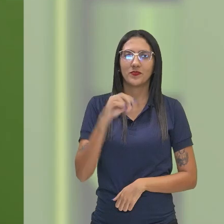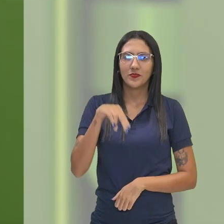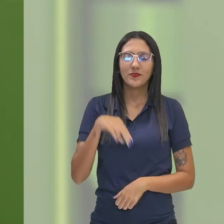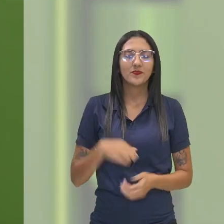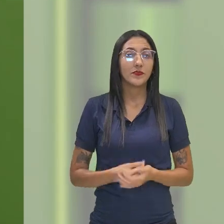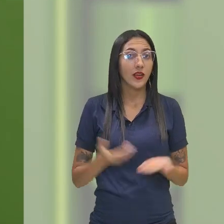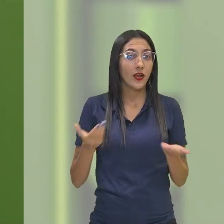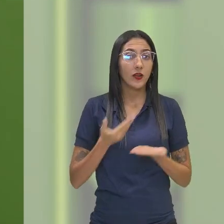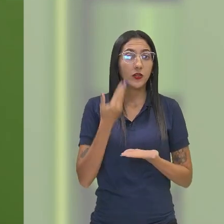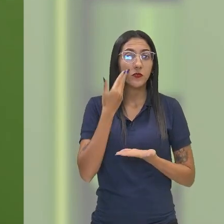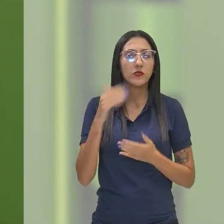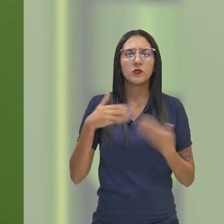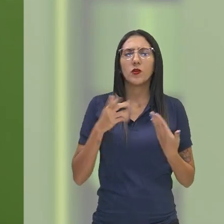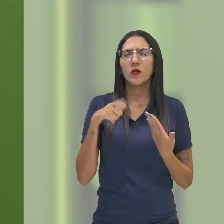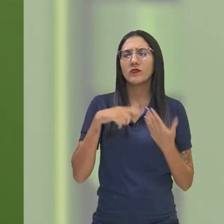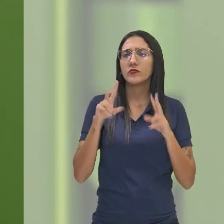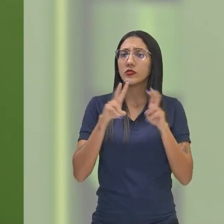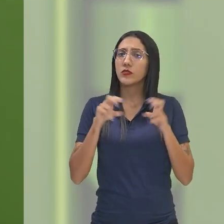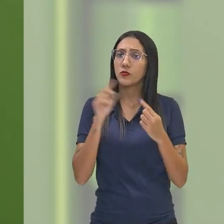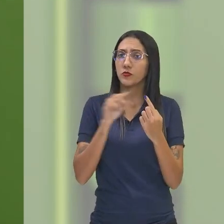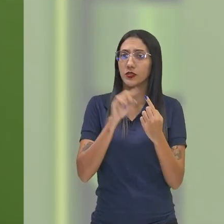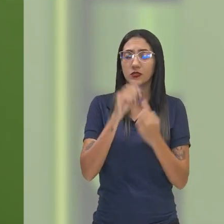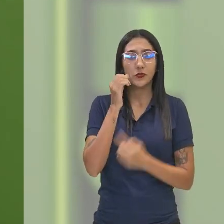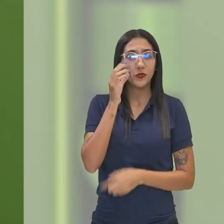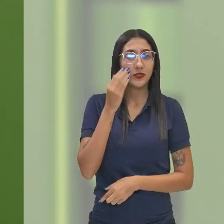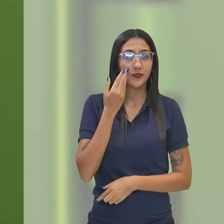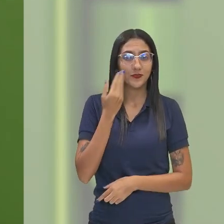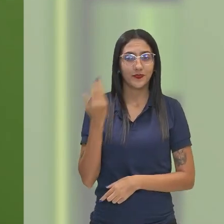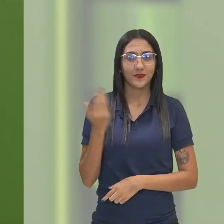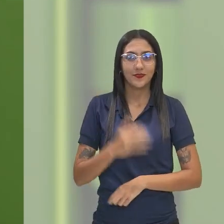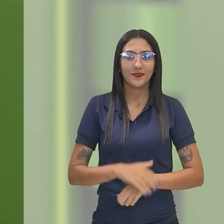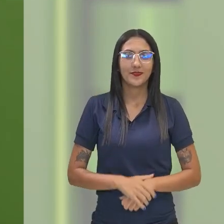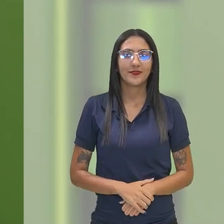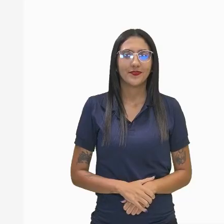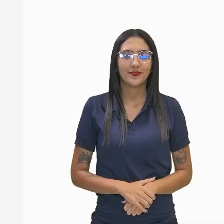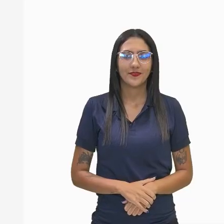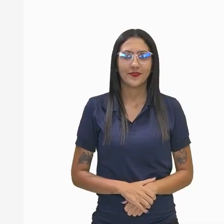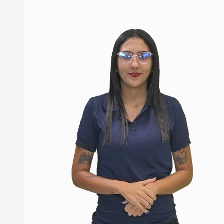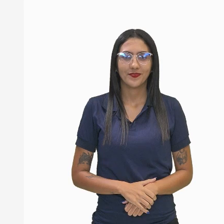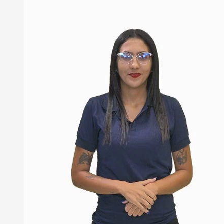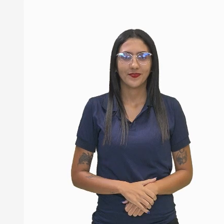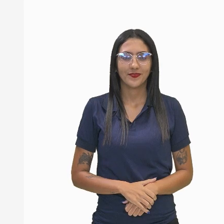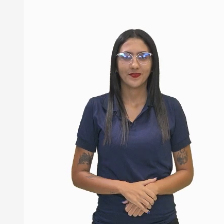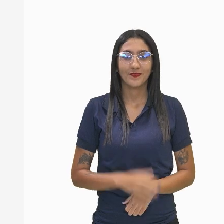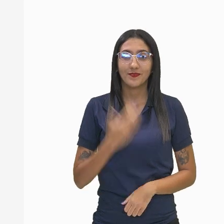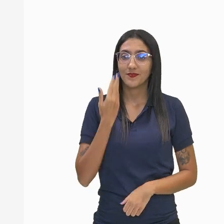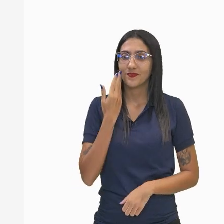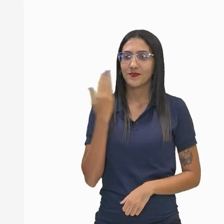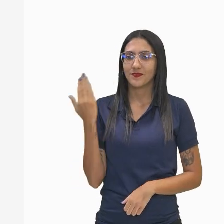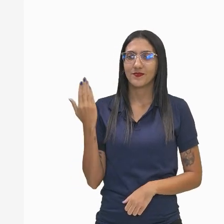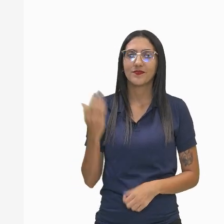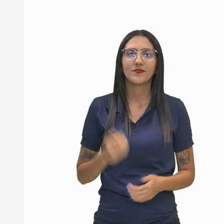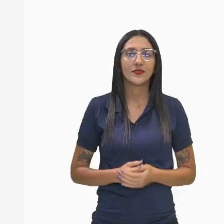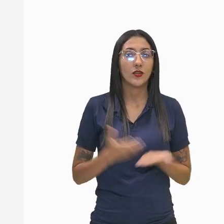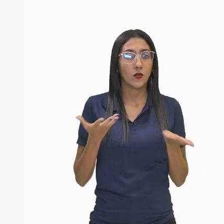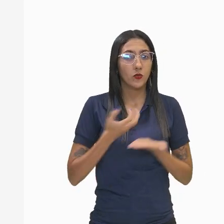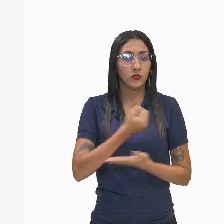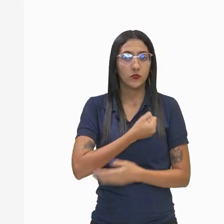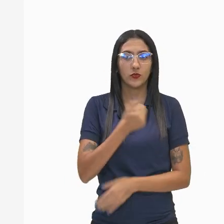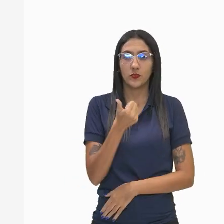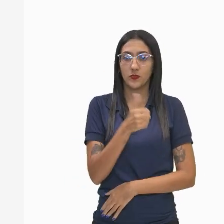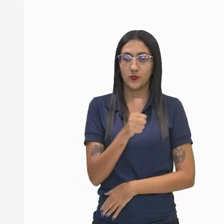conhecer qual é o objeto de conhecimento da nossa aula de hoje. Então veja só, pessoal, nós temos aqui a aula